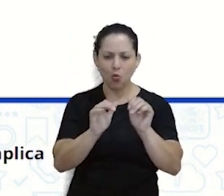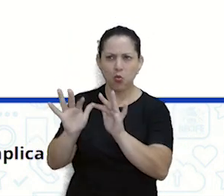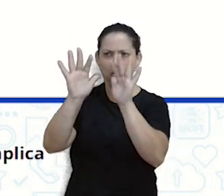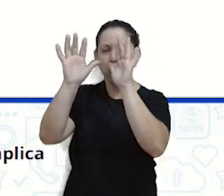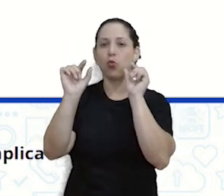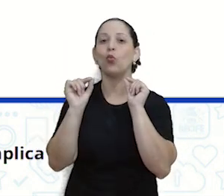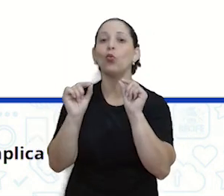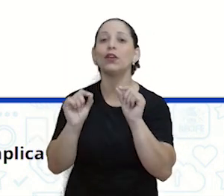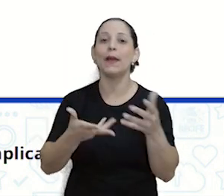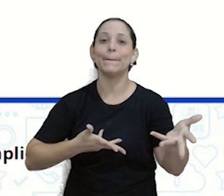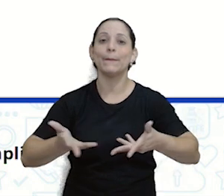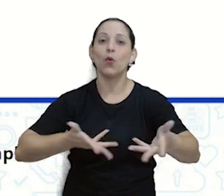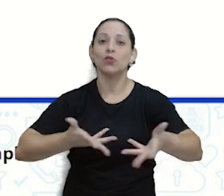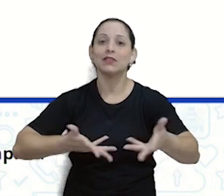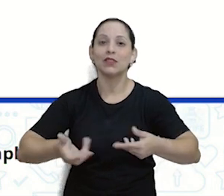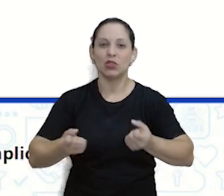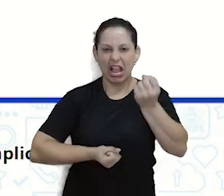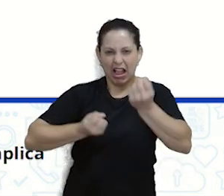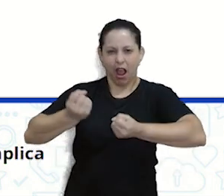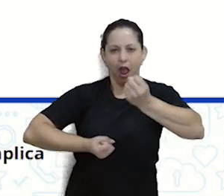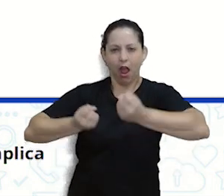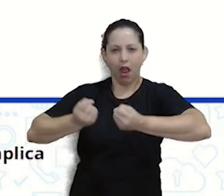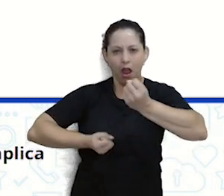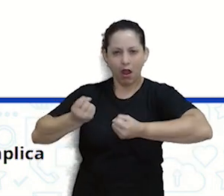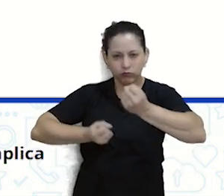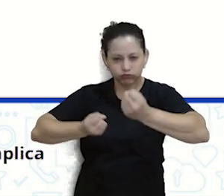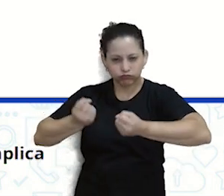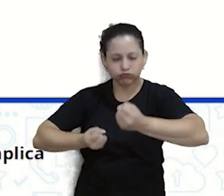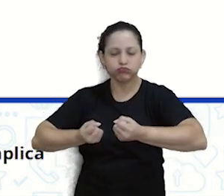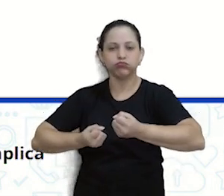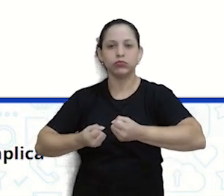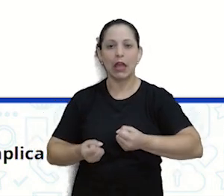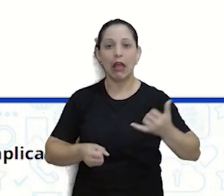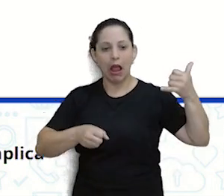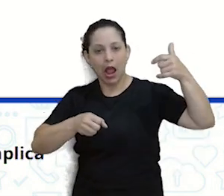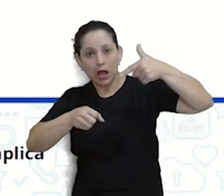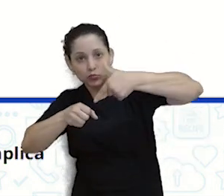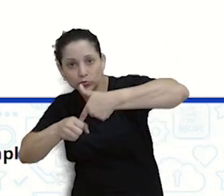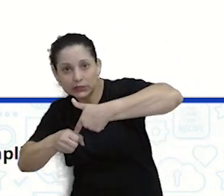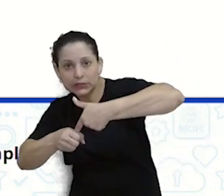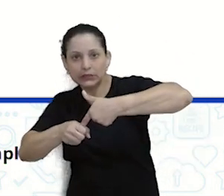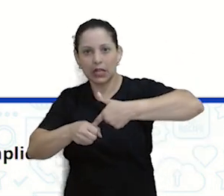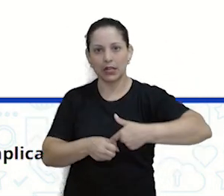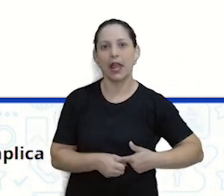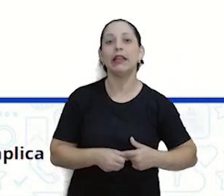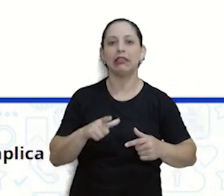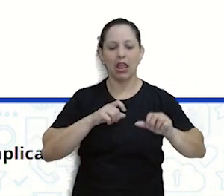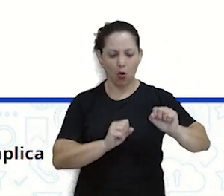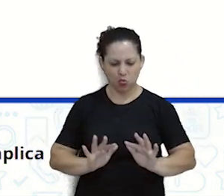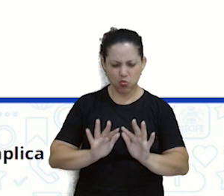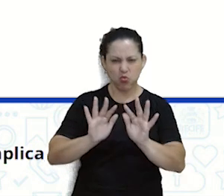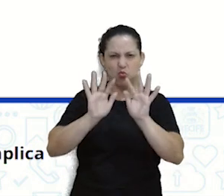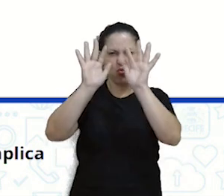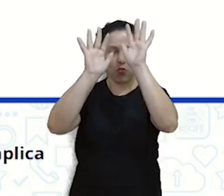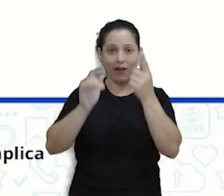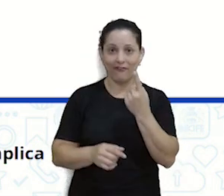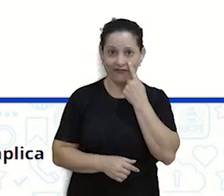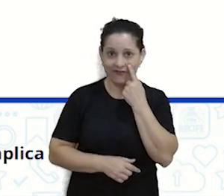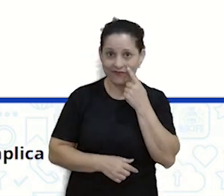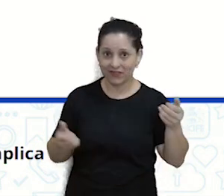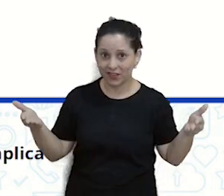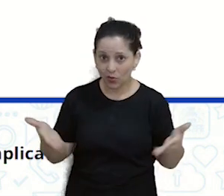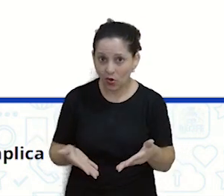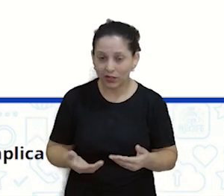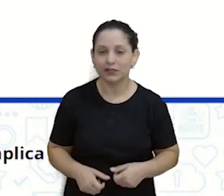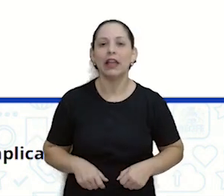de processos de combustão de combustíveis fósseis, tipo gasolina, como mostraremos na reação balanceada que vamos ver agora. A